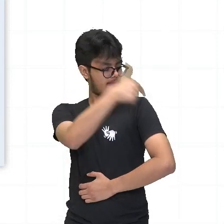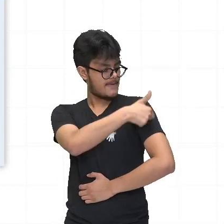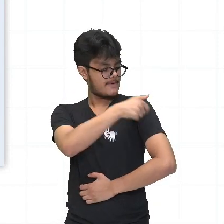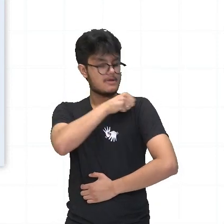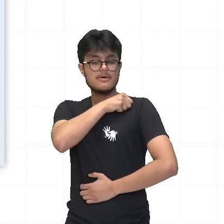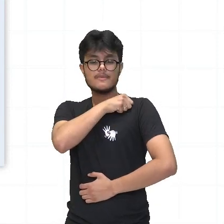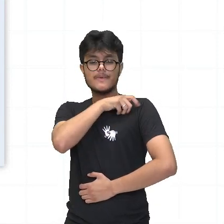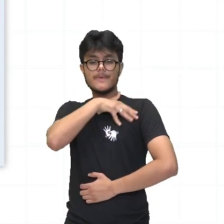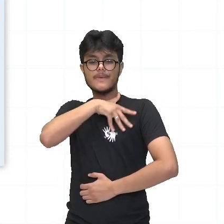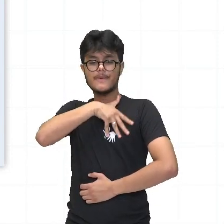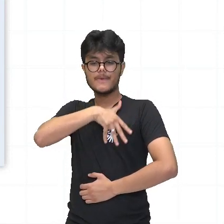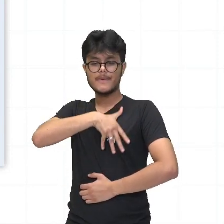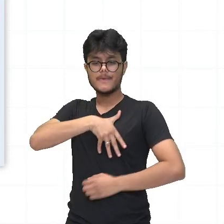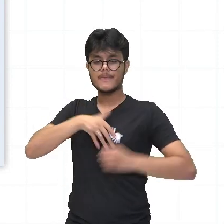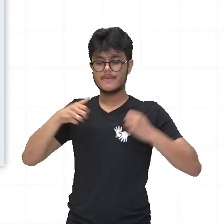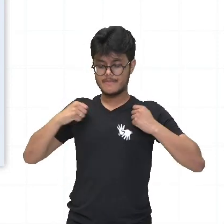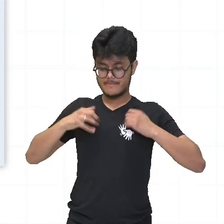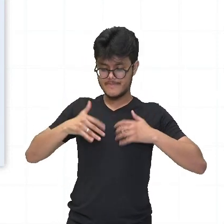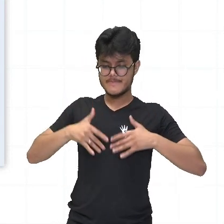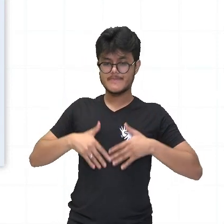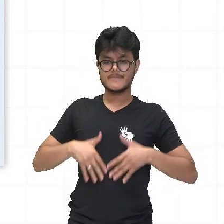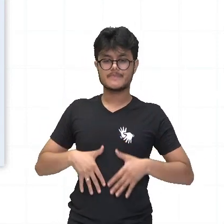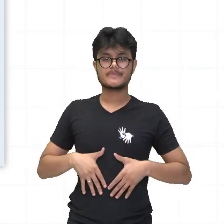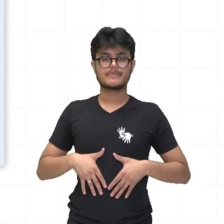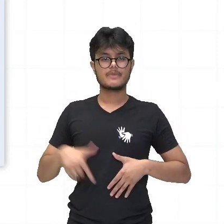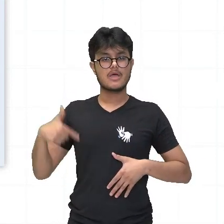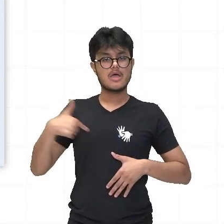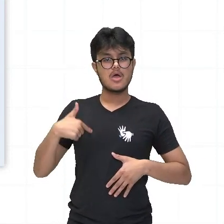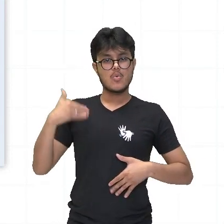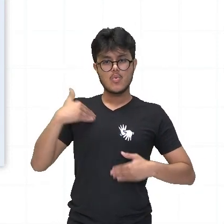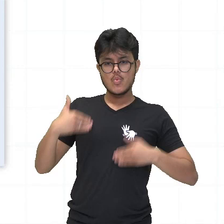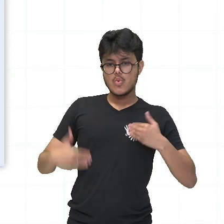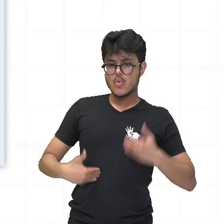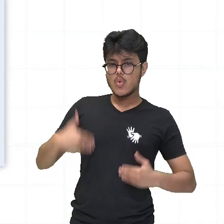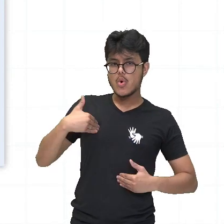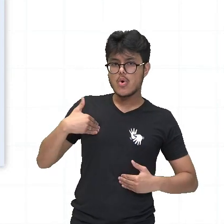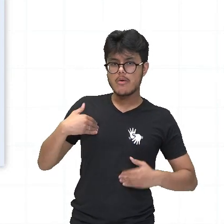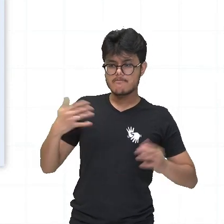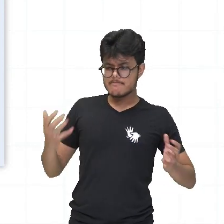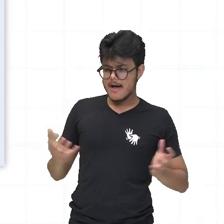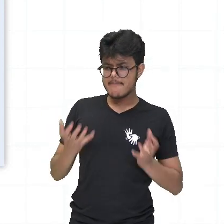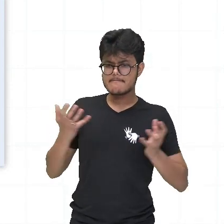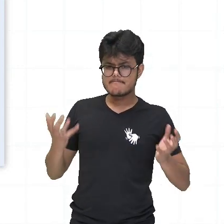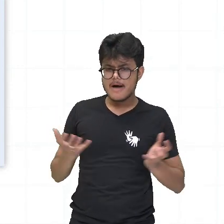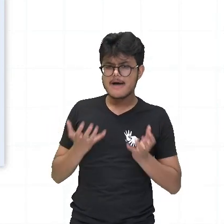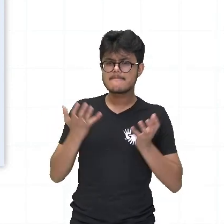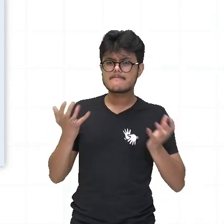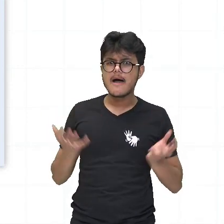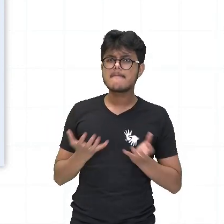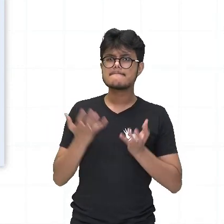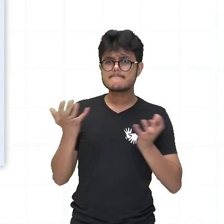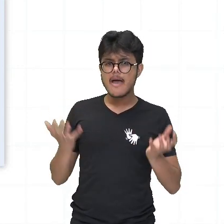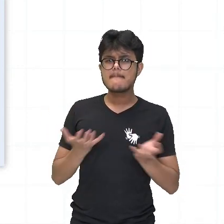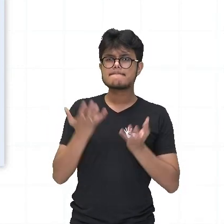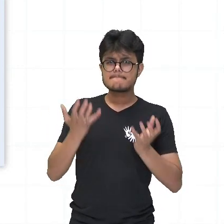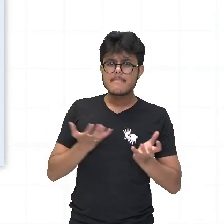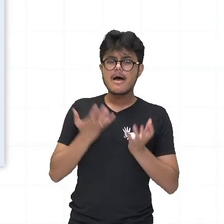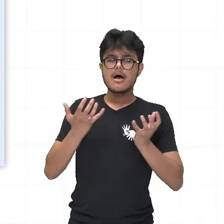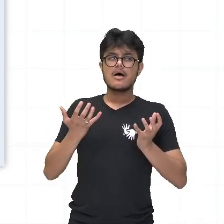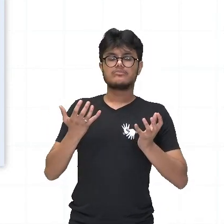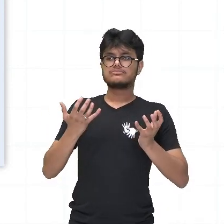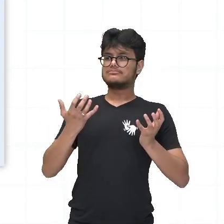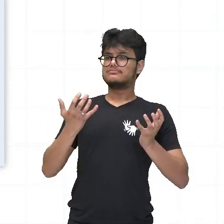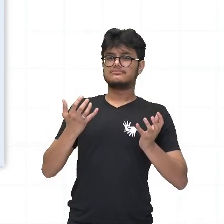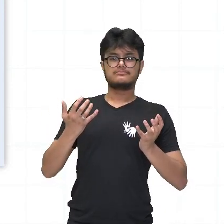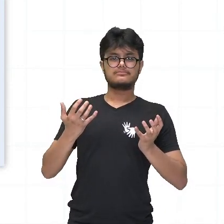organismo. Nesse momento aí da vacina, quando a gente está aplicando a vacina, está injetando esse agente enfraquecido